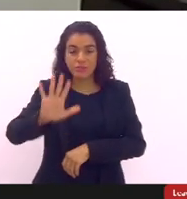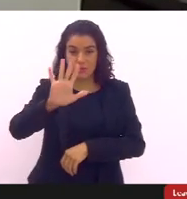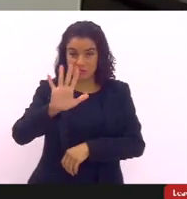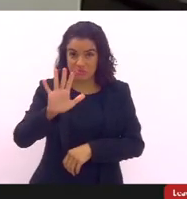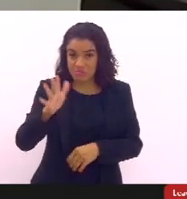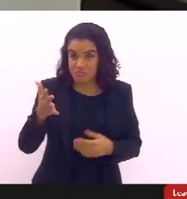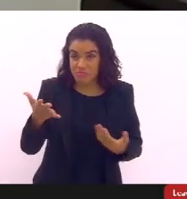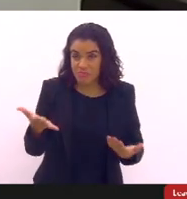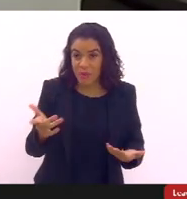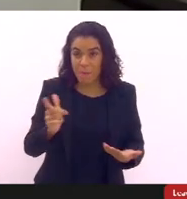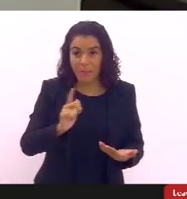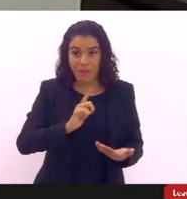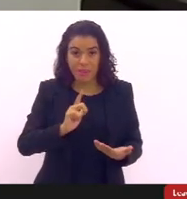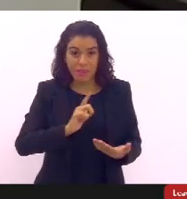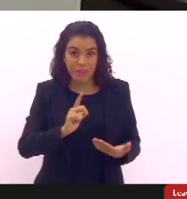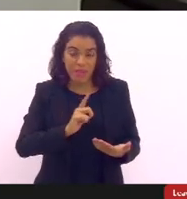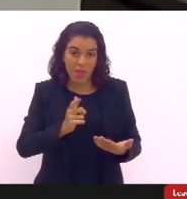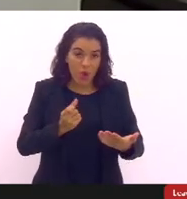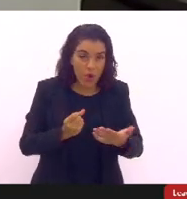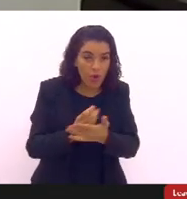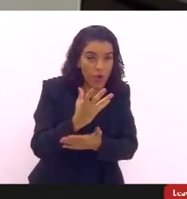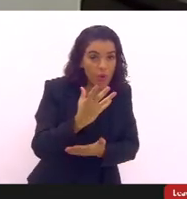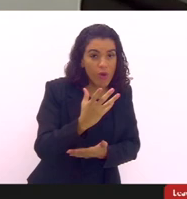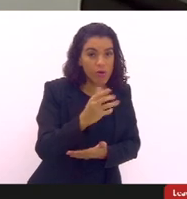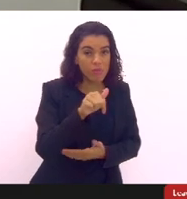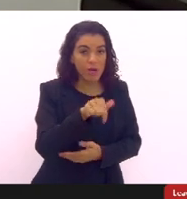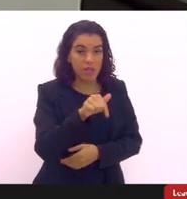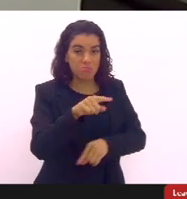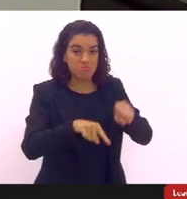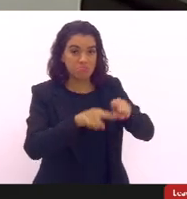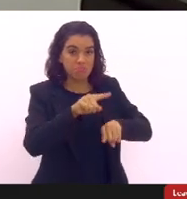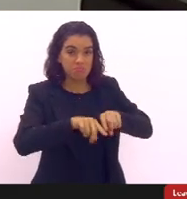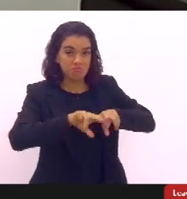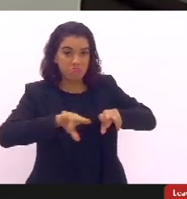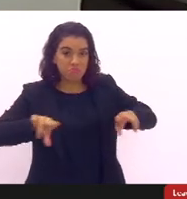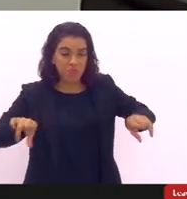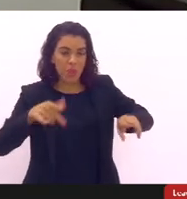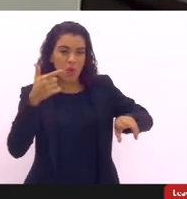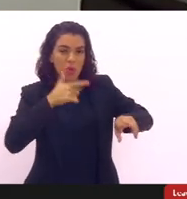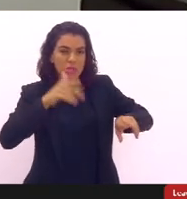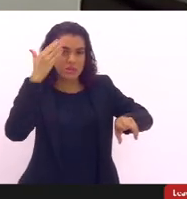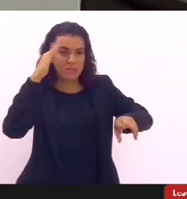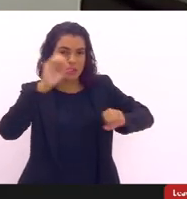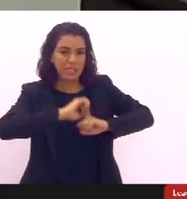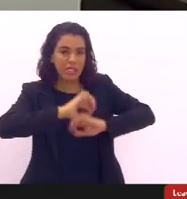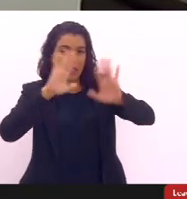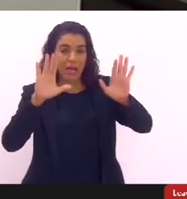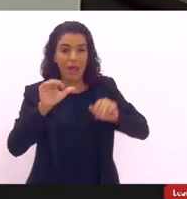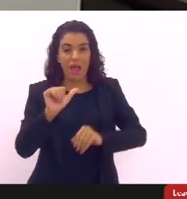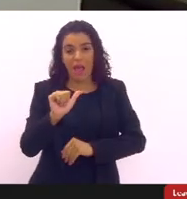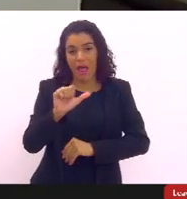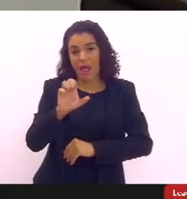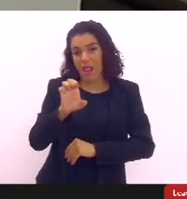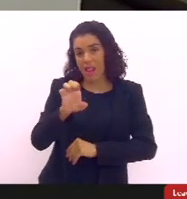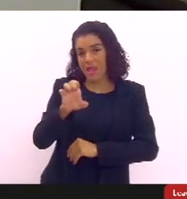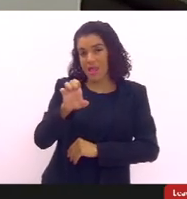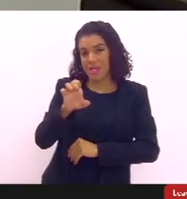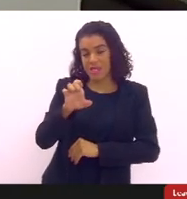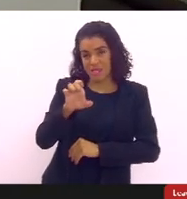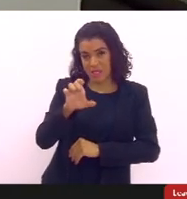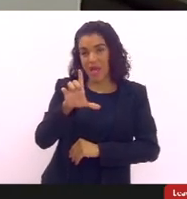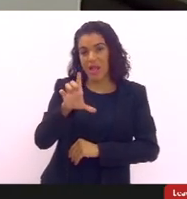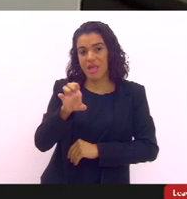DPEM, para ter esse tipo de aquisição, né? Porque eu consigo entender, quando a doutora Alexandra coloca sobre